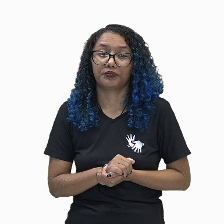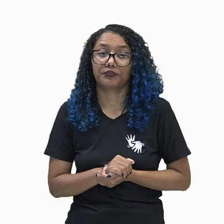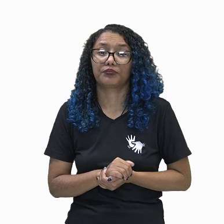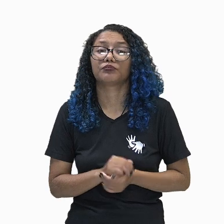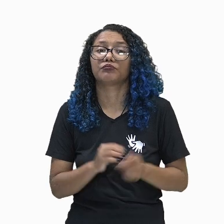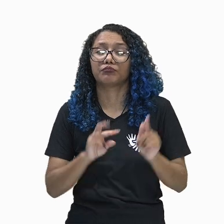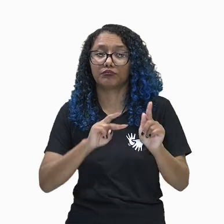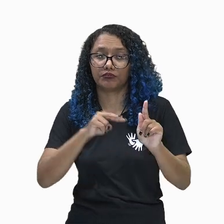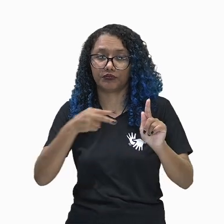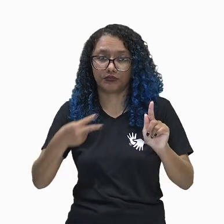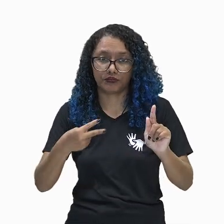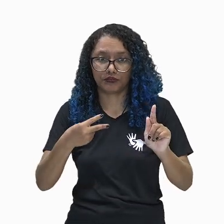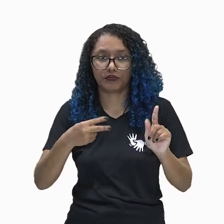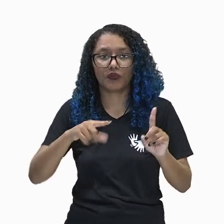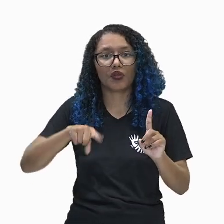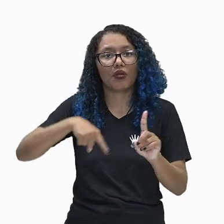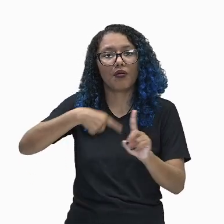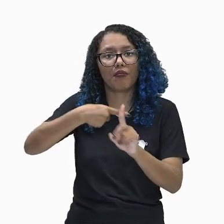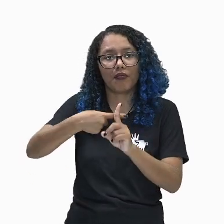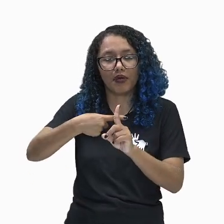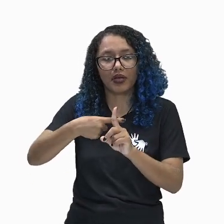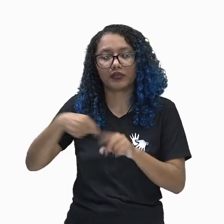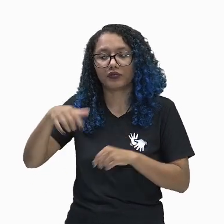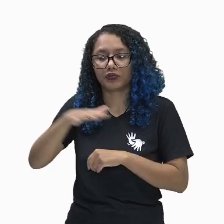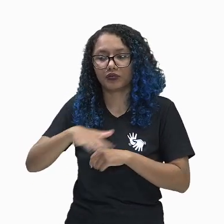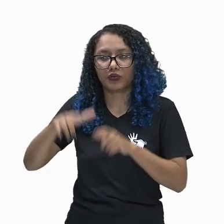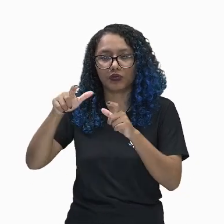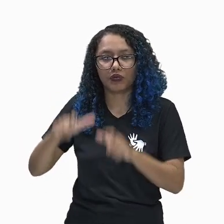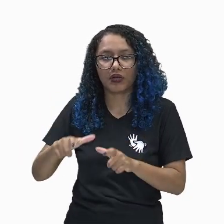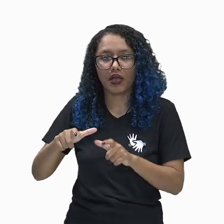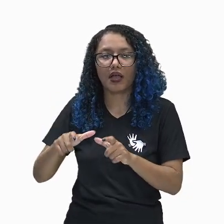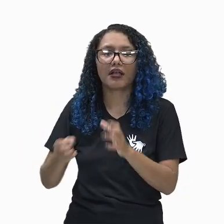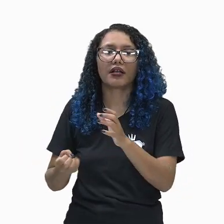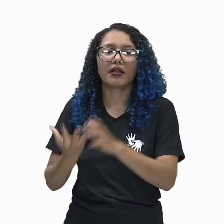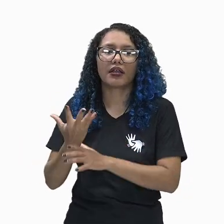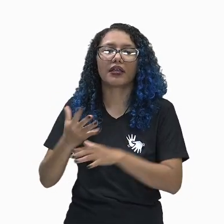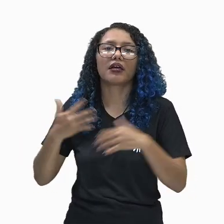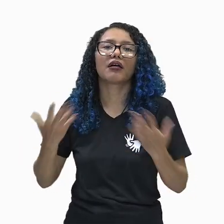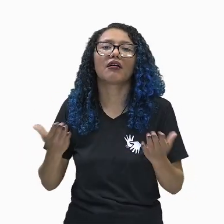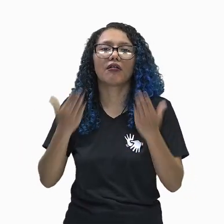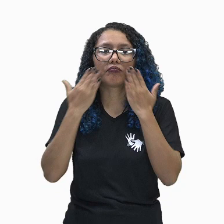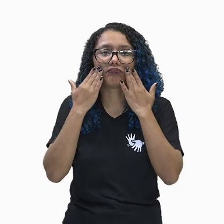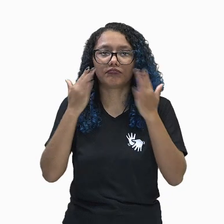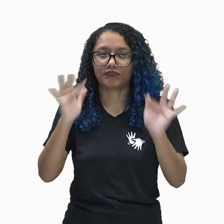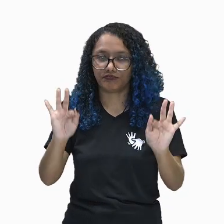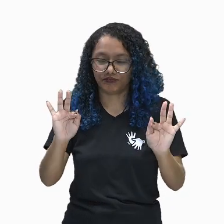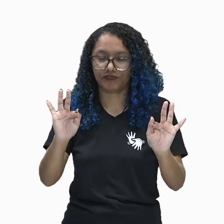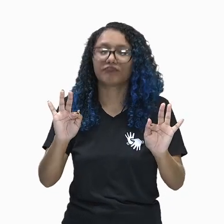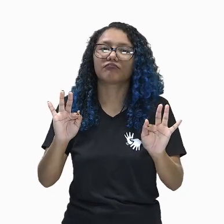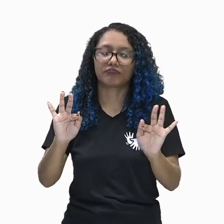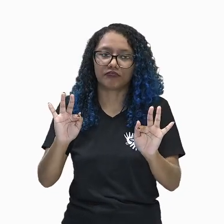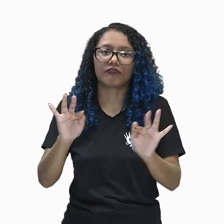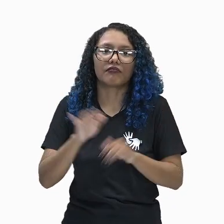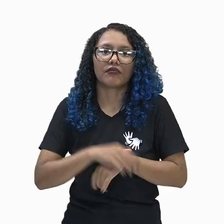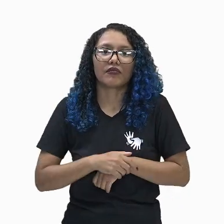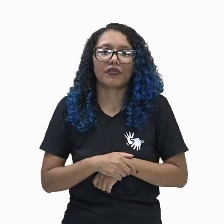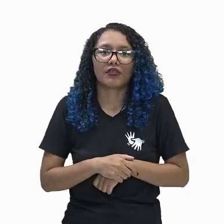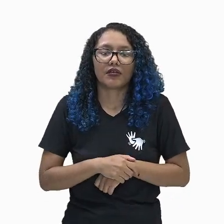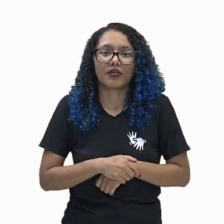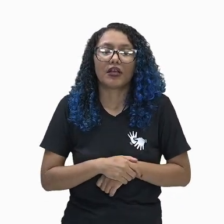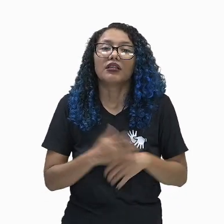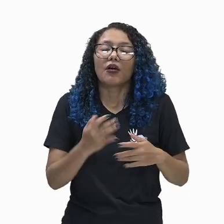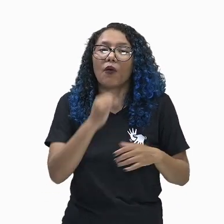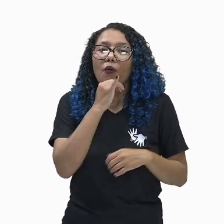Genótipo mais ambiente vai gerar o fenótipo. Um exemplo muito bom em relação a isso